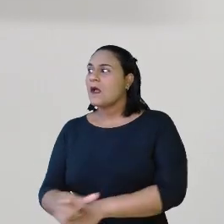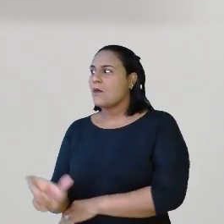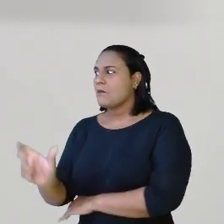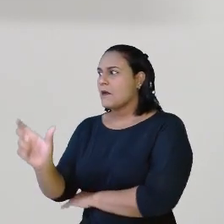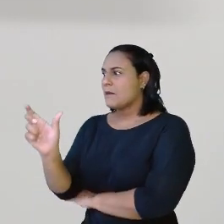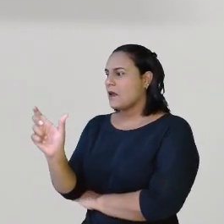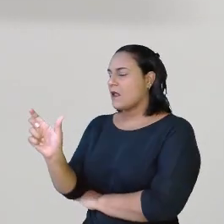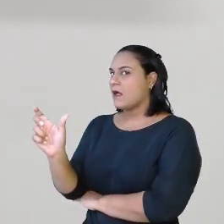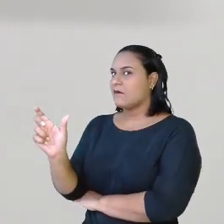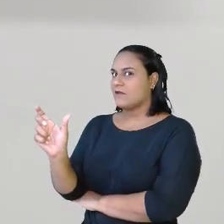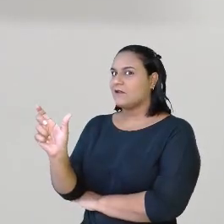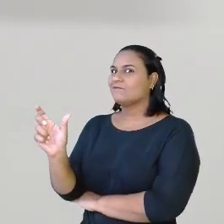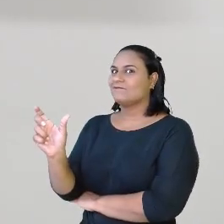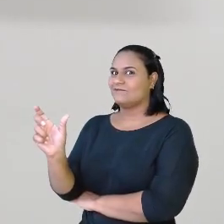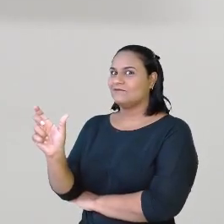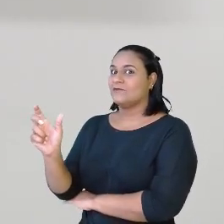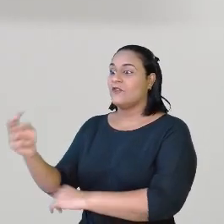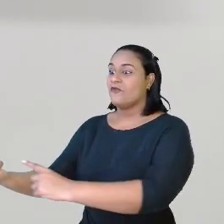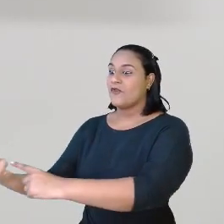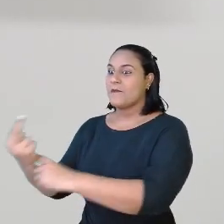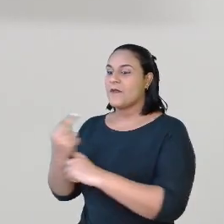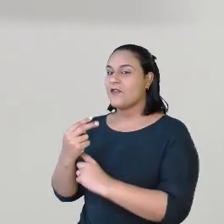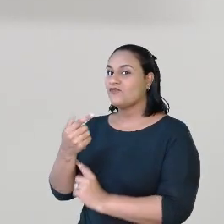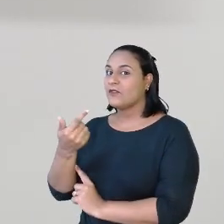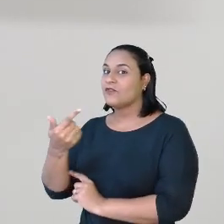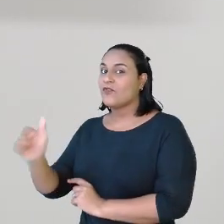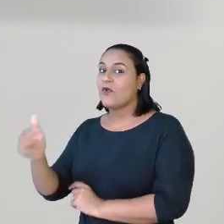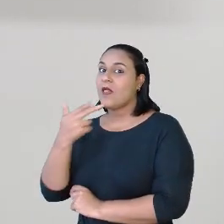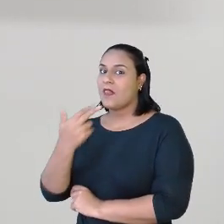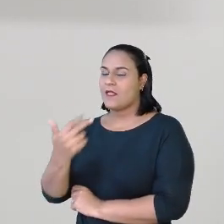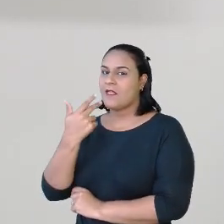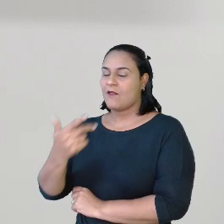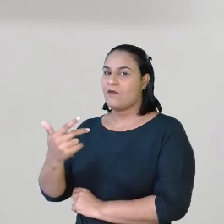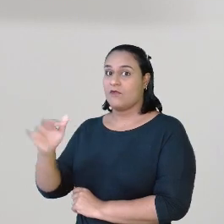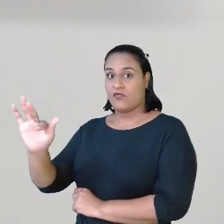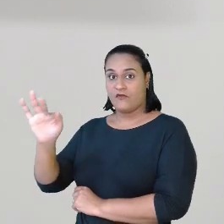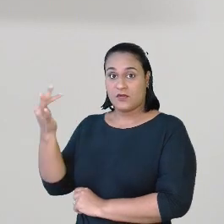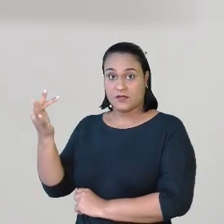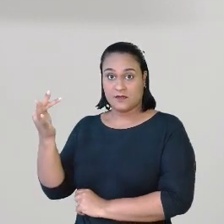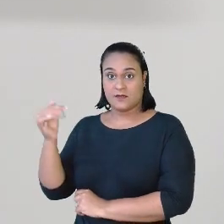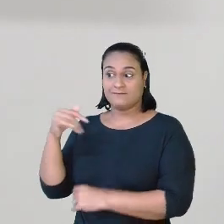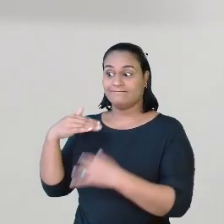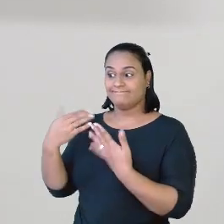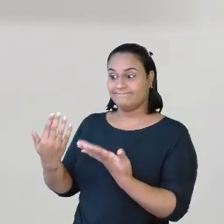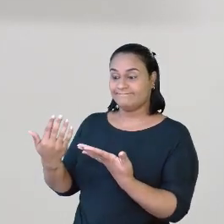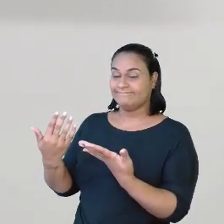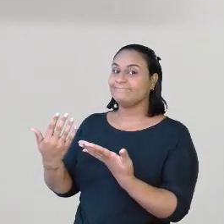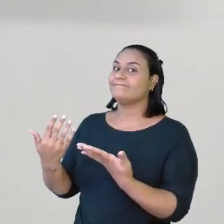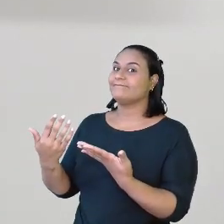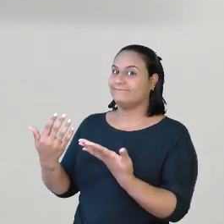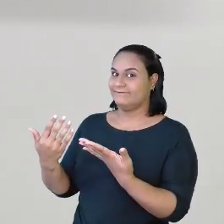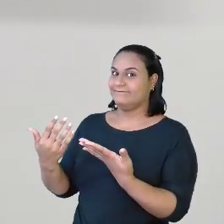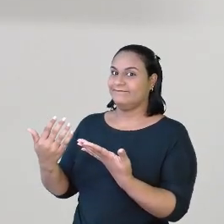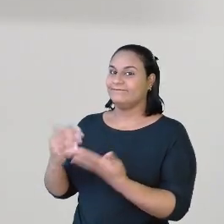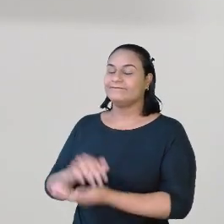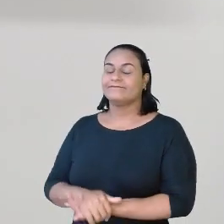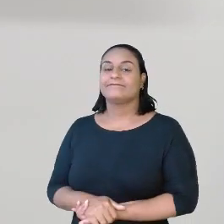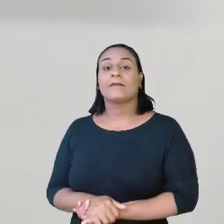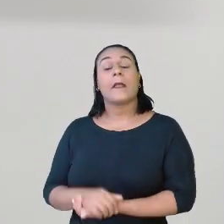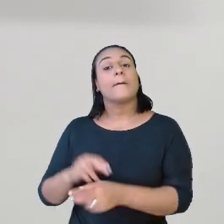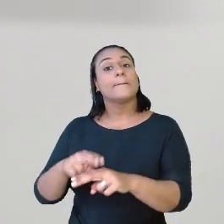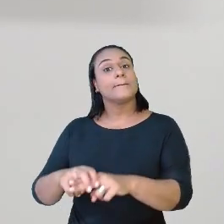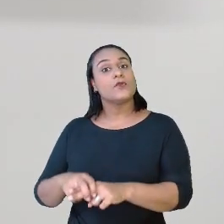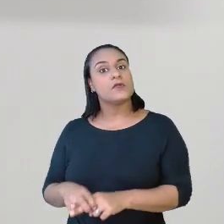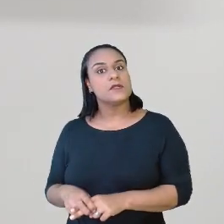foi importada de outra língua. Ela foi importada do francês, então ela é uma palavra que vem de outra estrangeira. Por